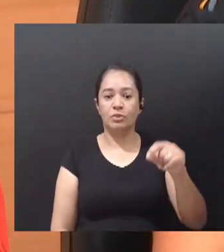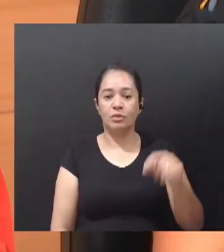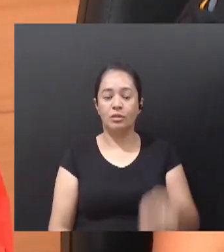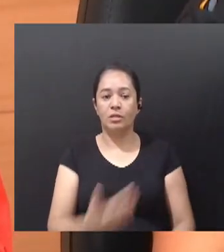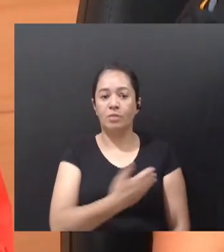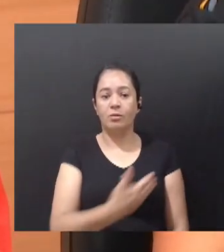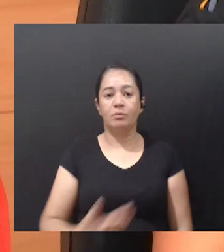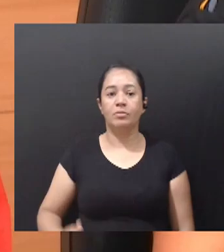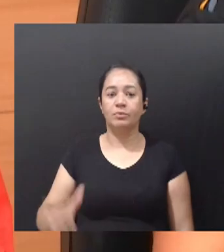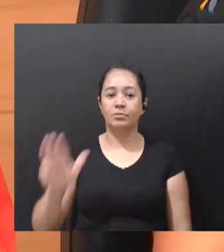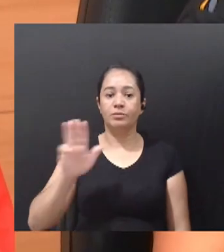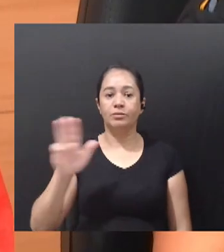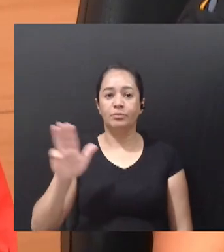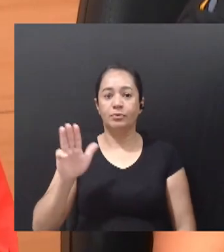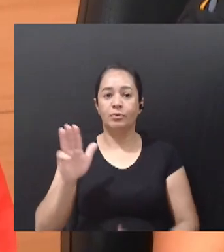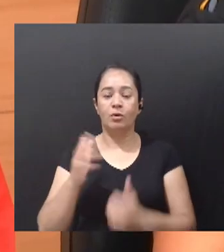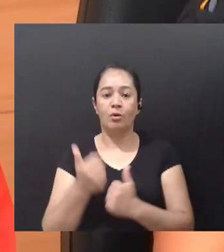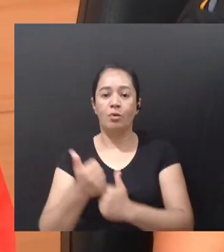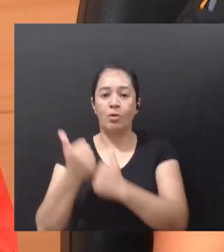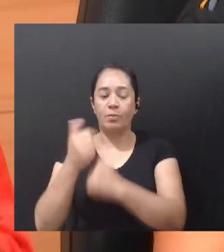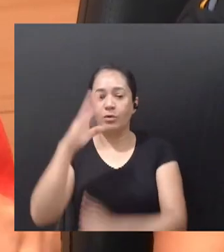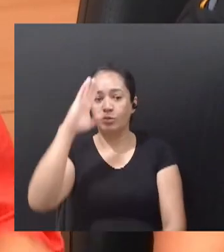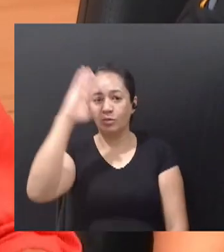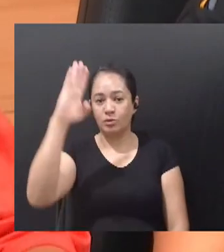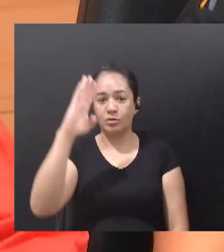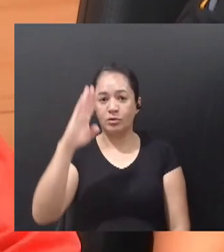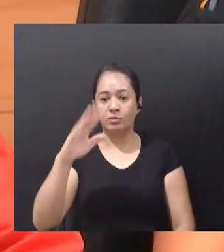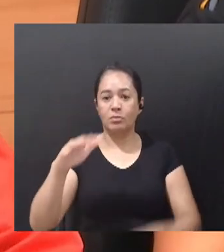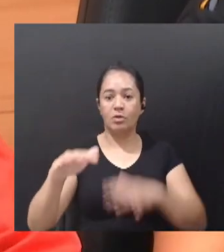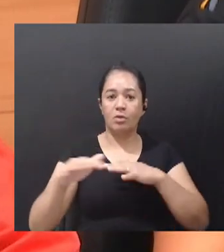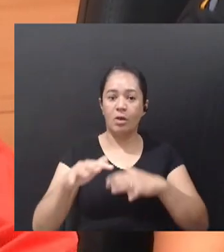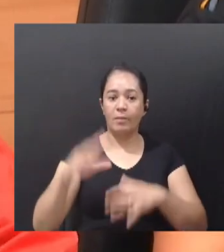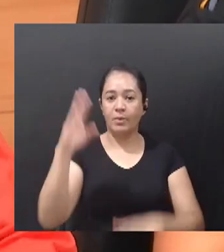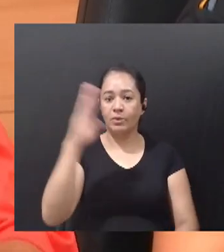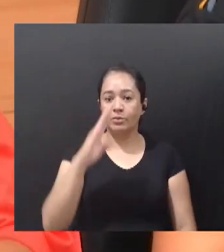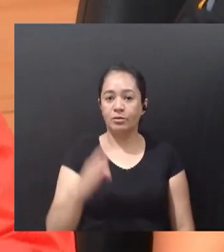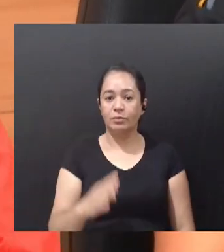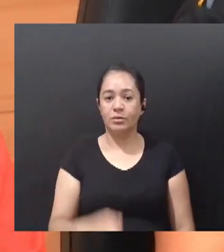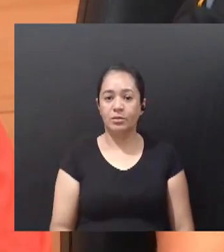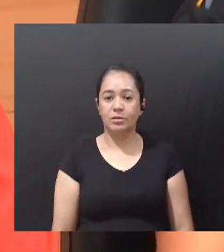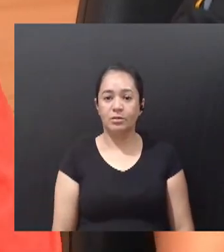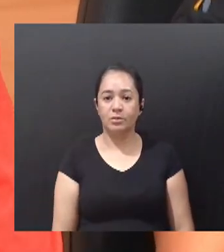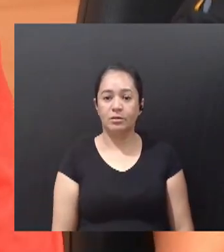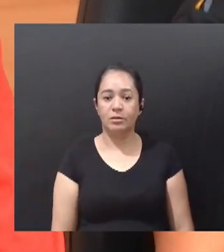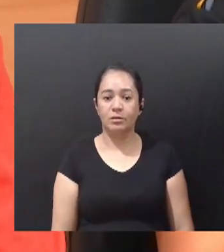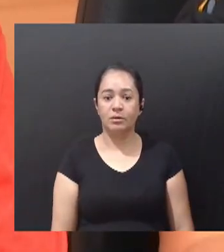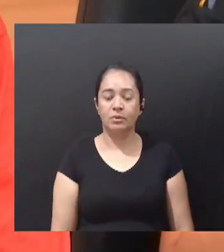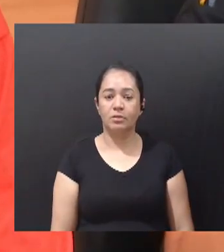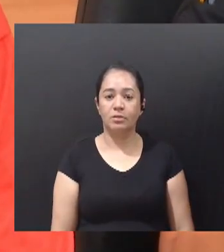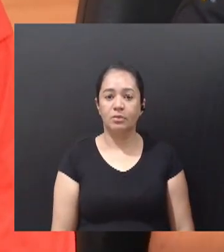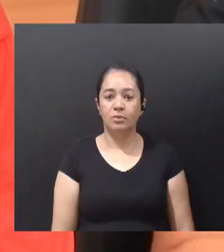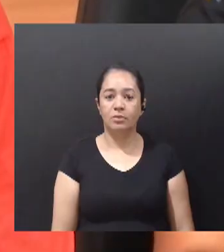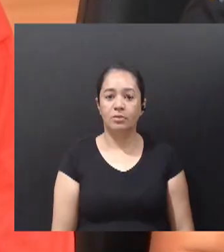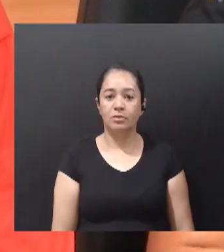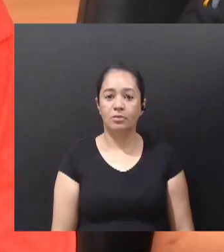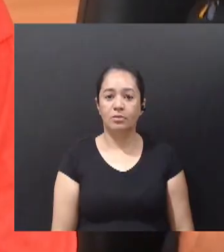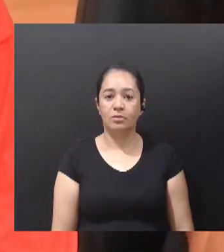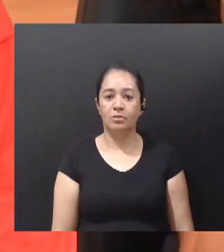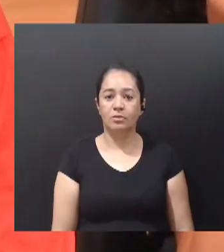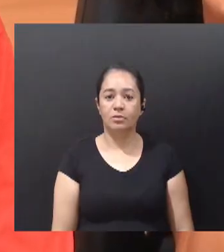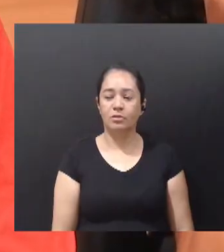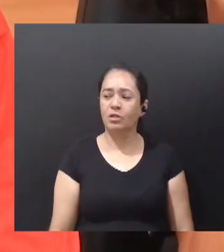com o apoio dos principais rappers do Brasil no como é que chama?